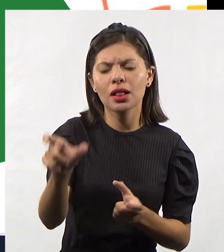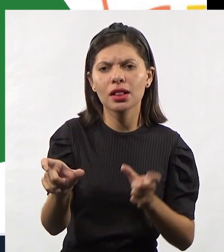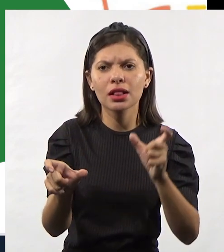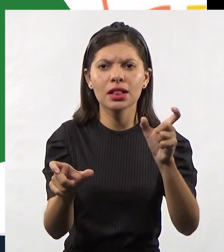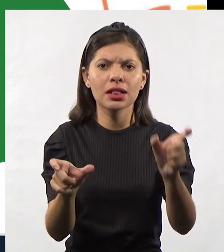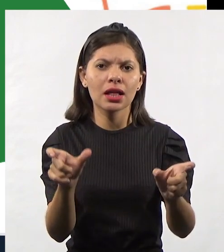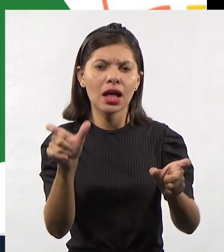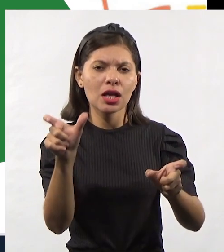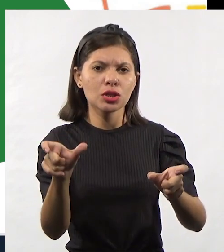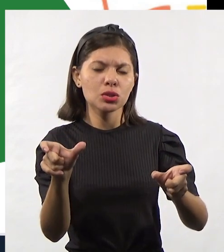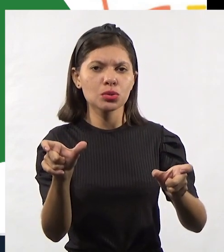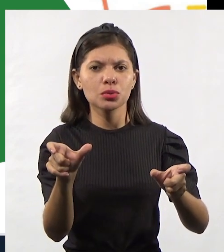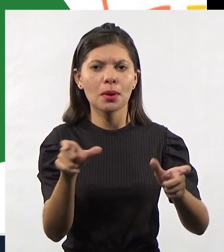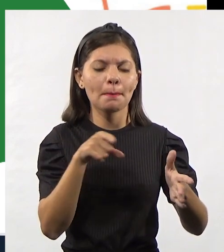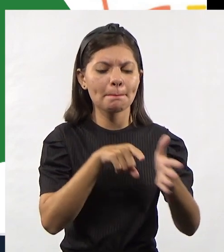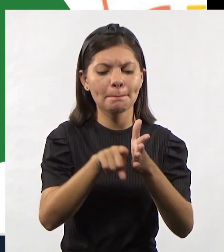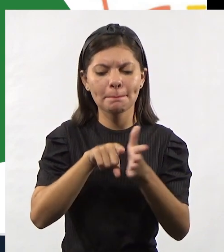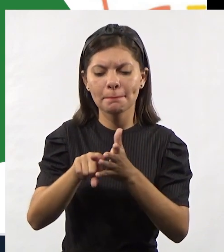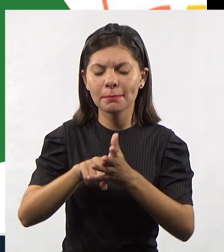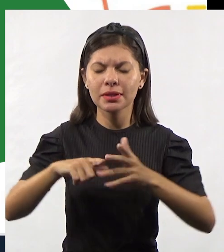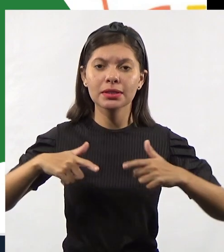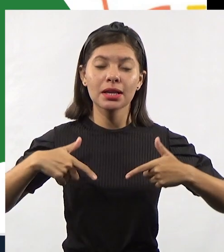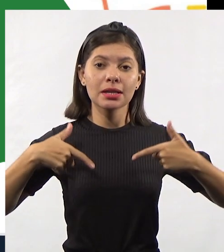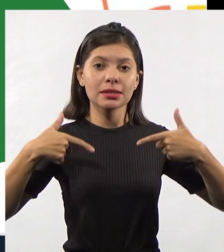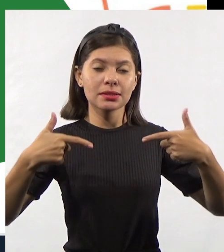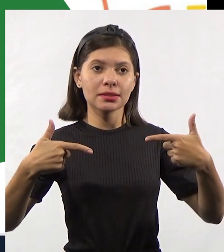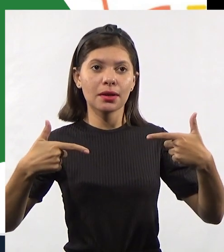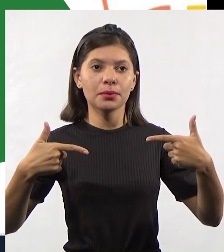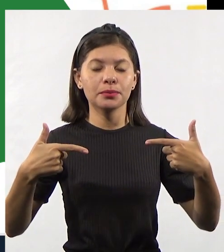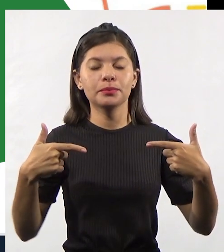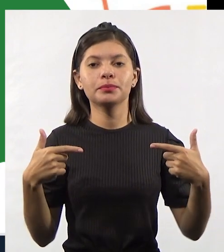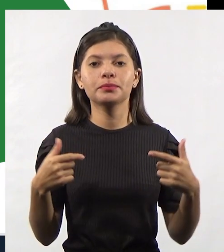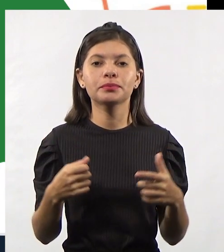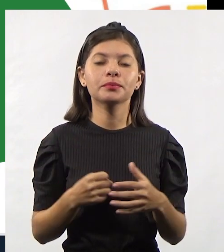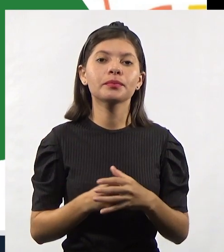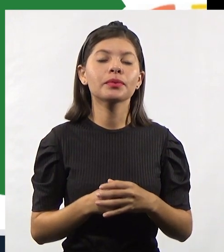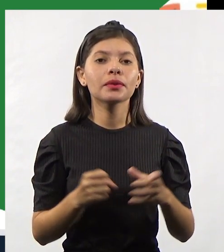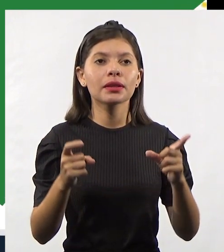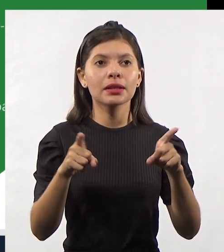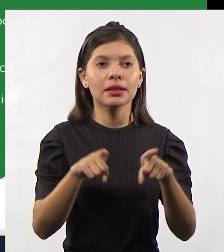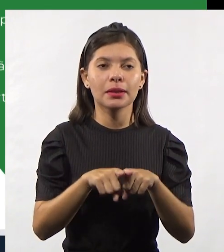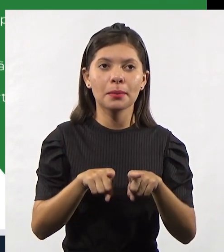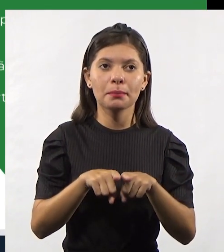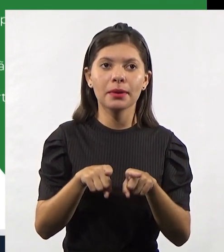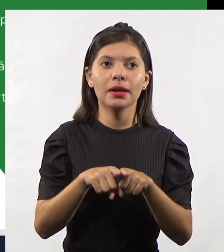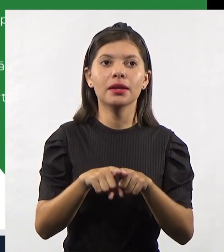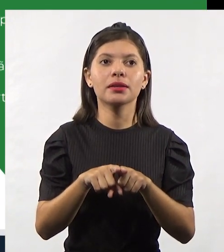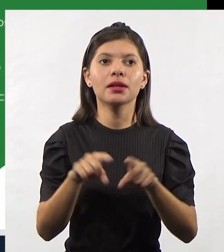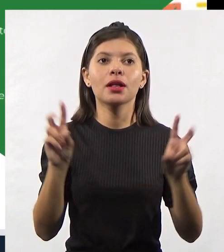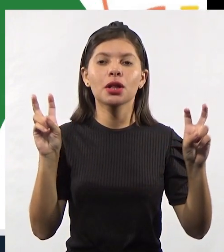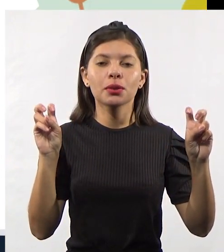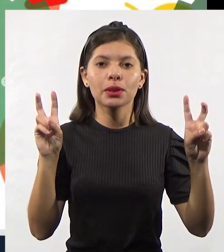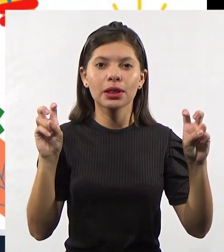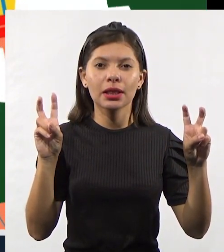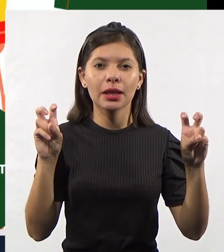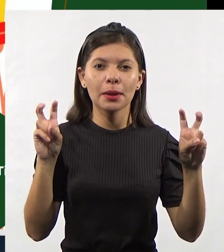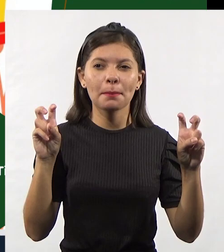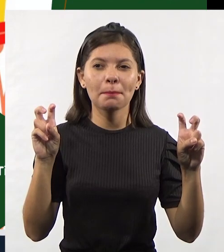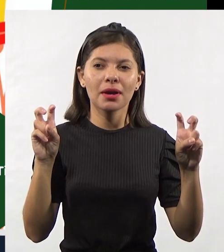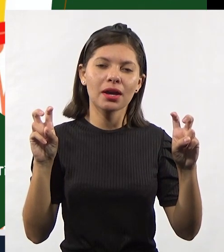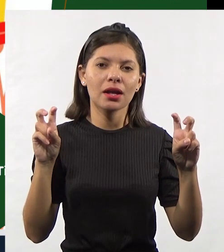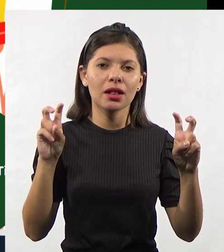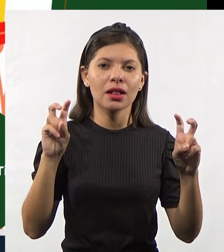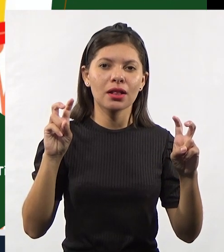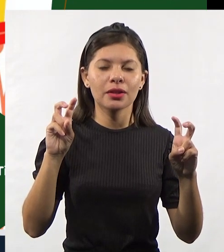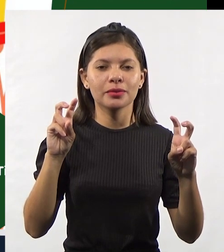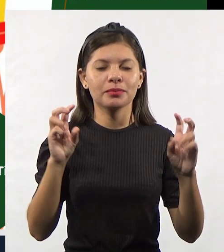expostos facto pesquisação ou pesquisa participante e o último tópico Desse nosso